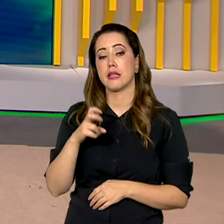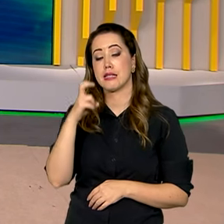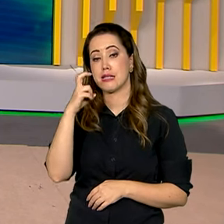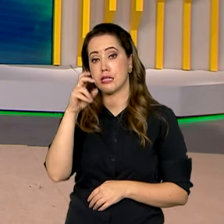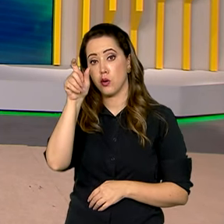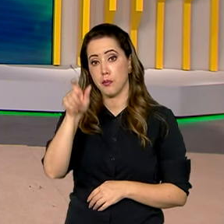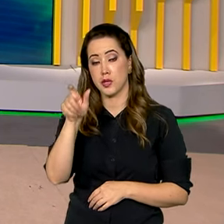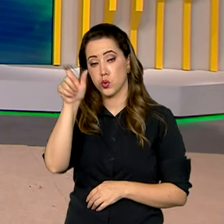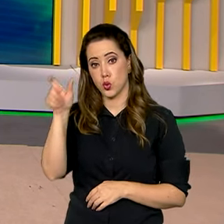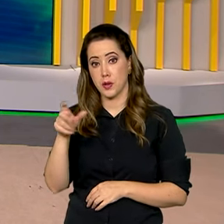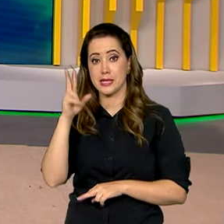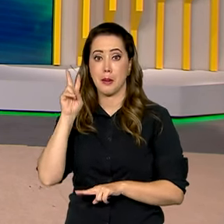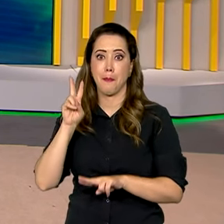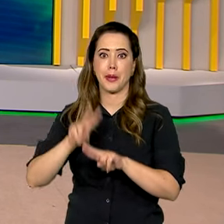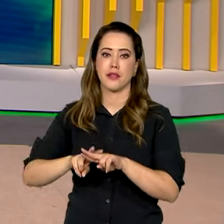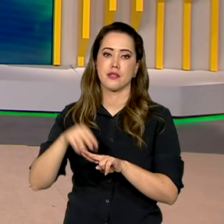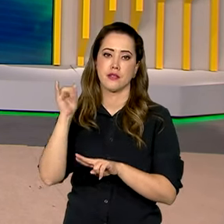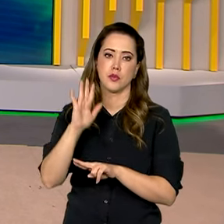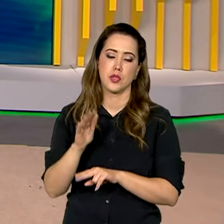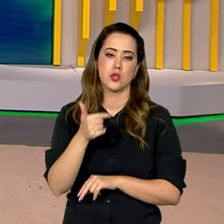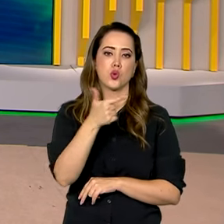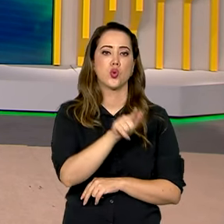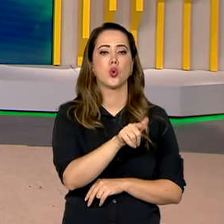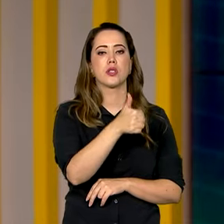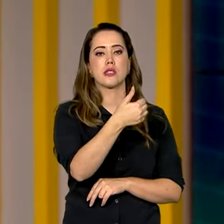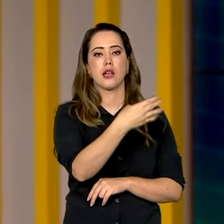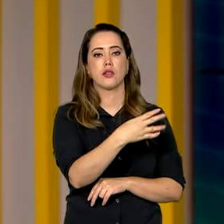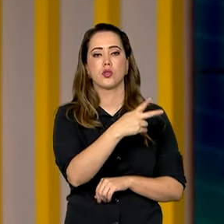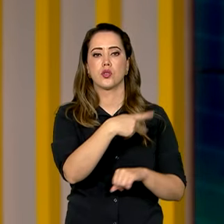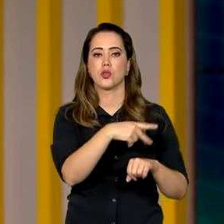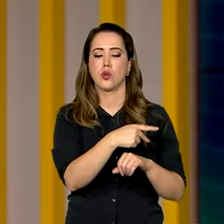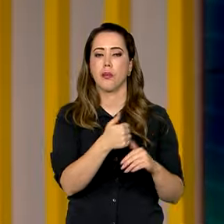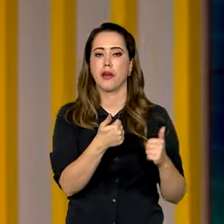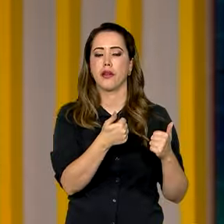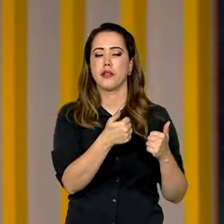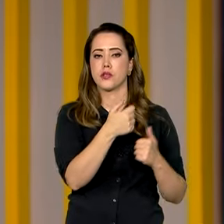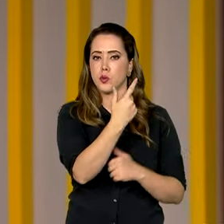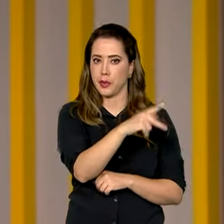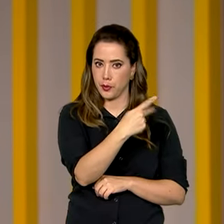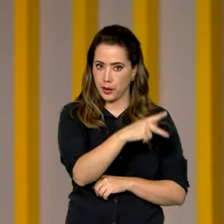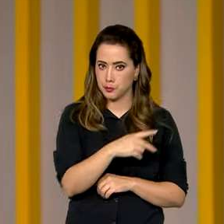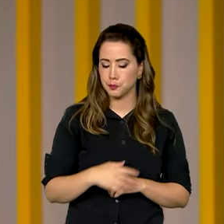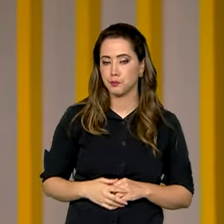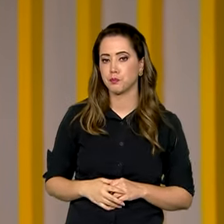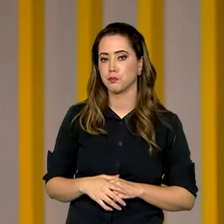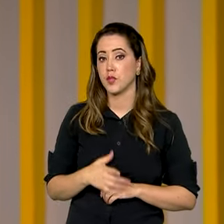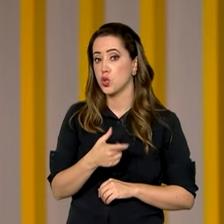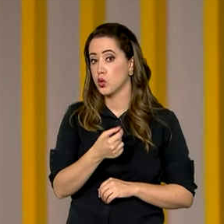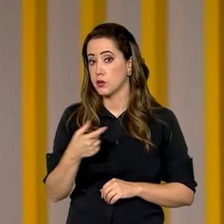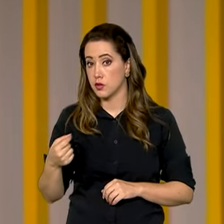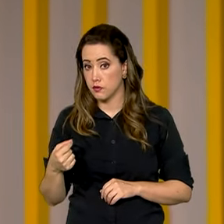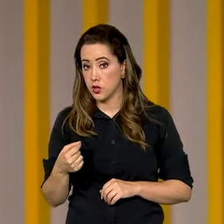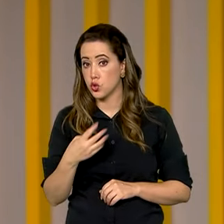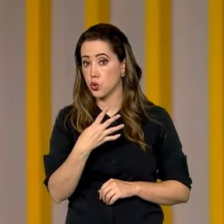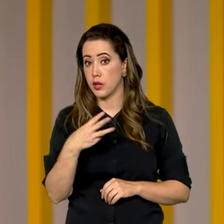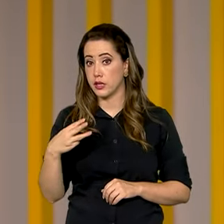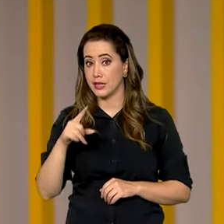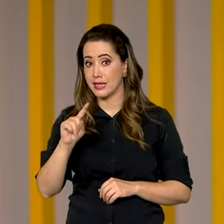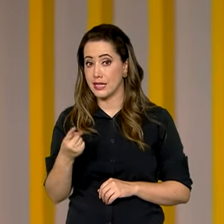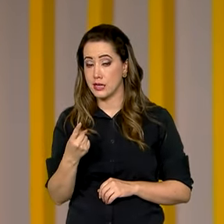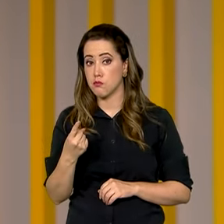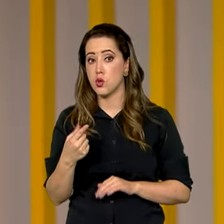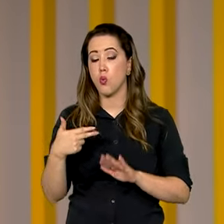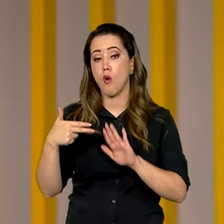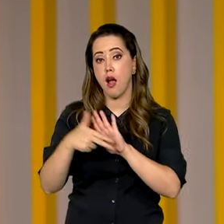Brasil e outras 14 no país vizinho desde 2020 43.000 armas caíram nas mãos de